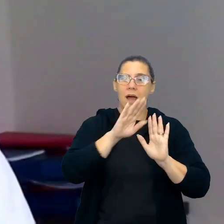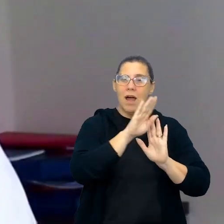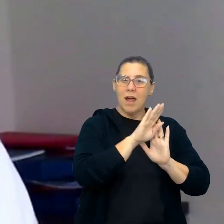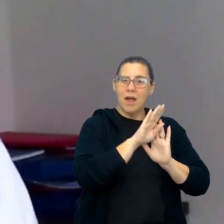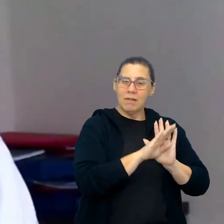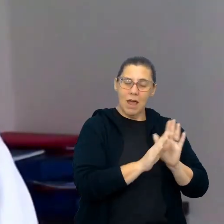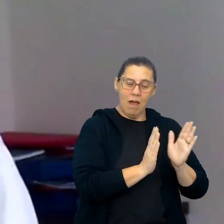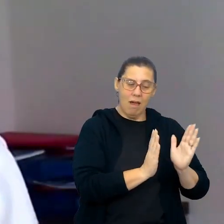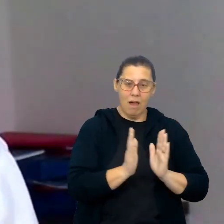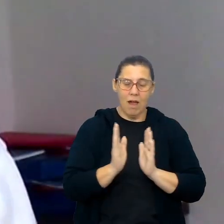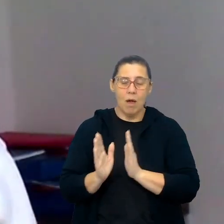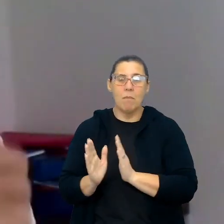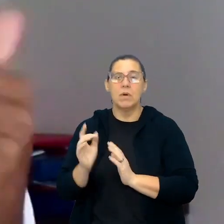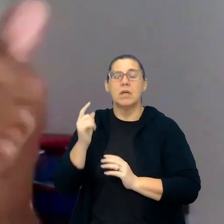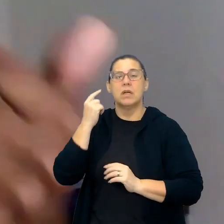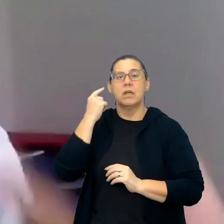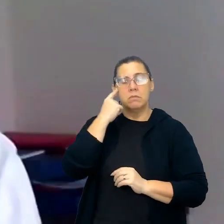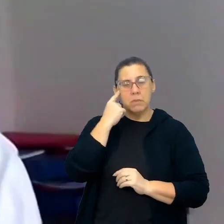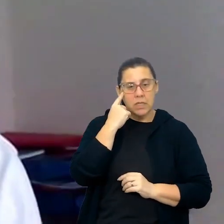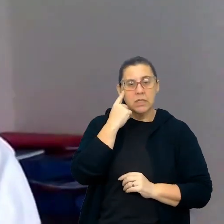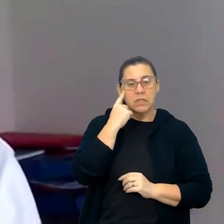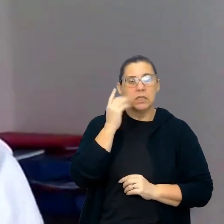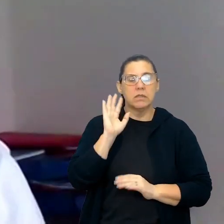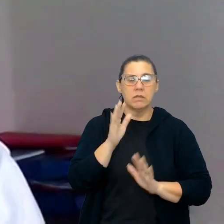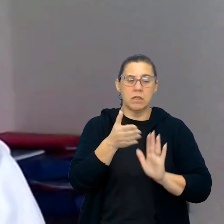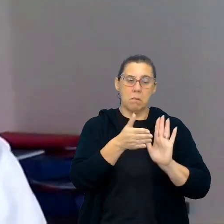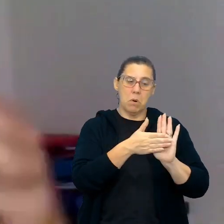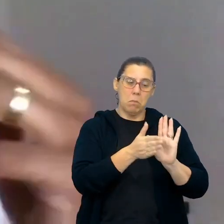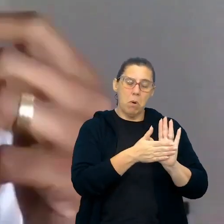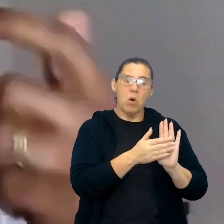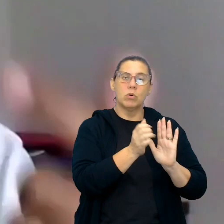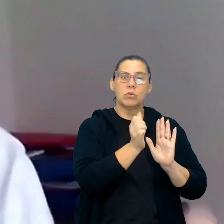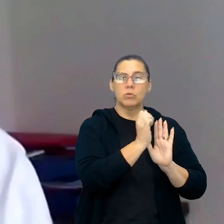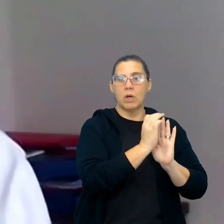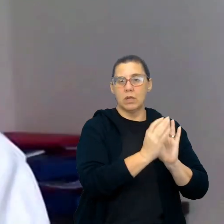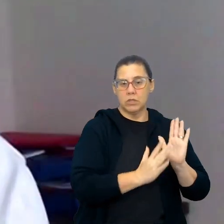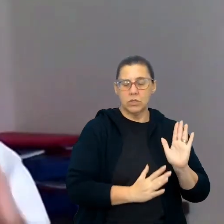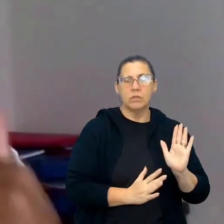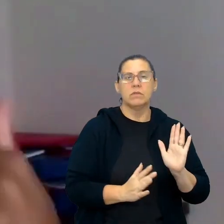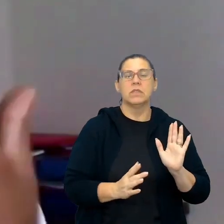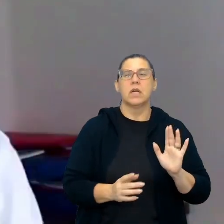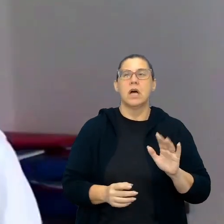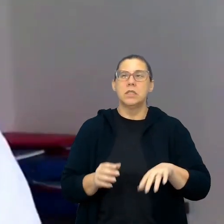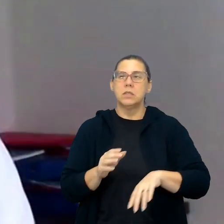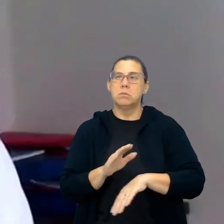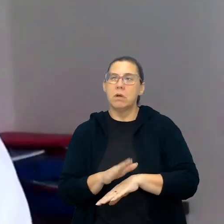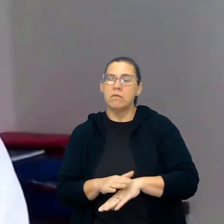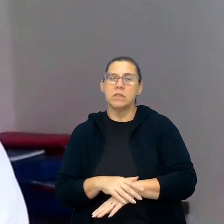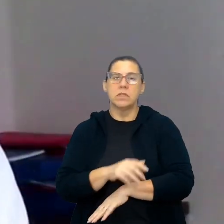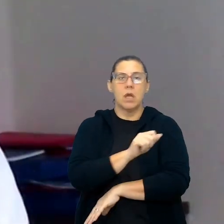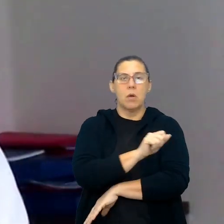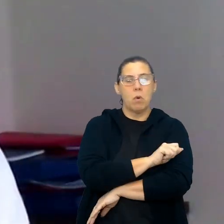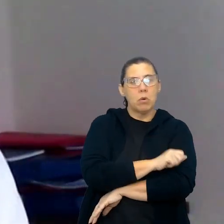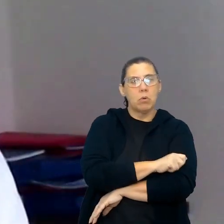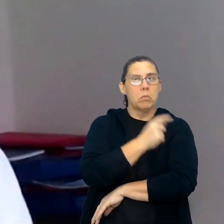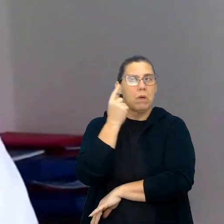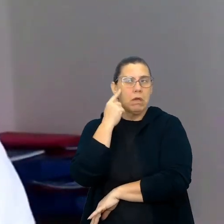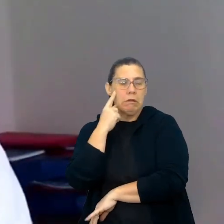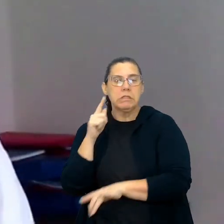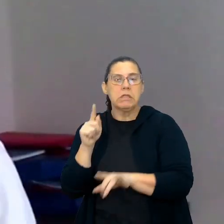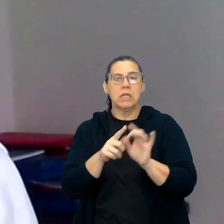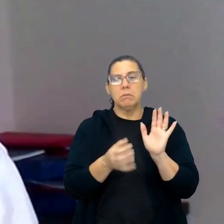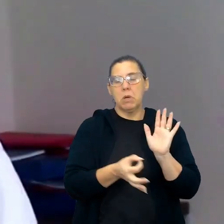raciocínio lógico. E pensando nisso, a gente vai propondo atividades mais reflexivas, mais argumentativas, onde